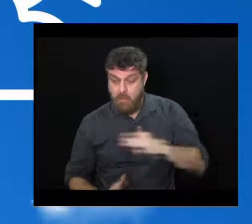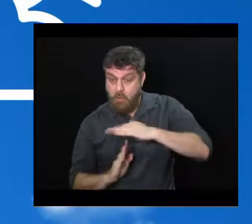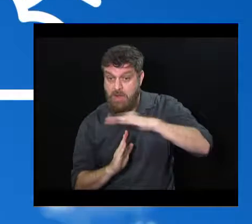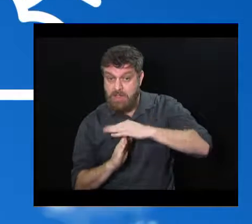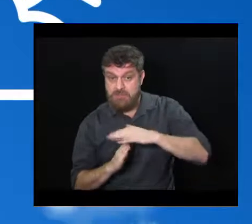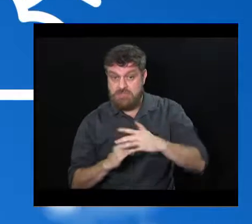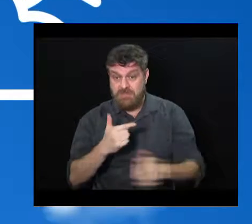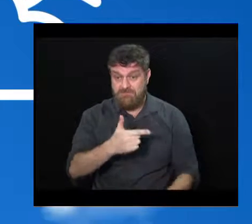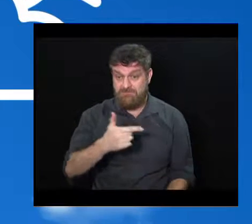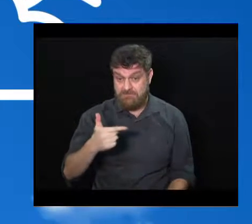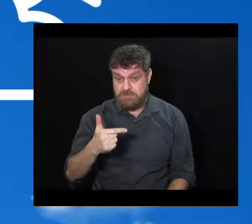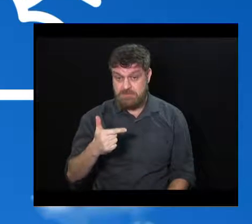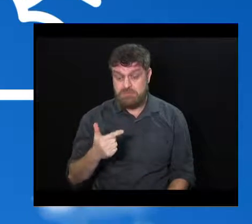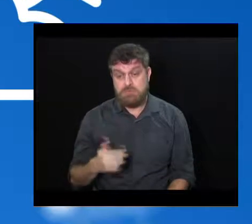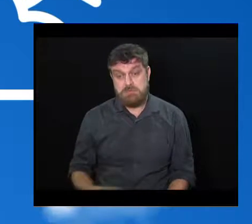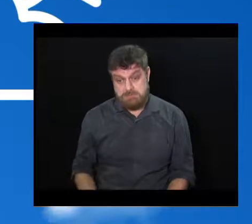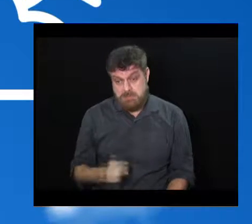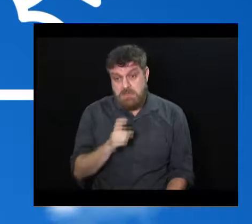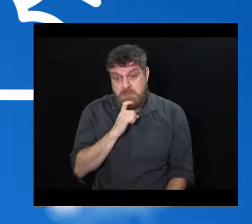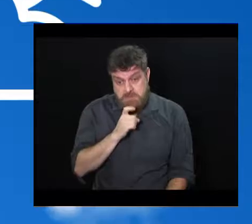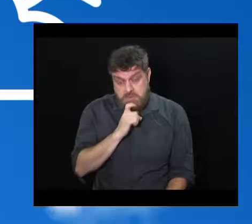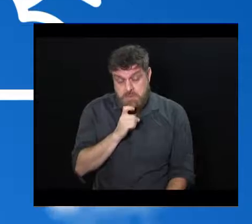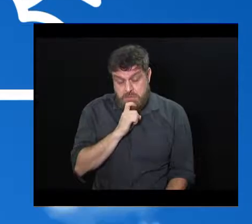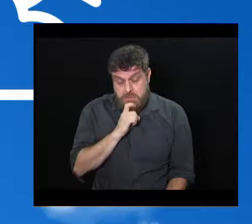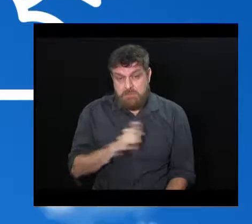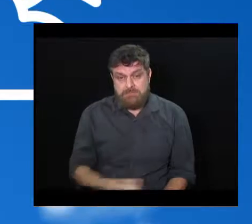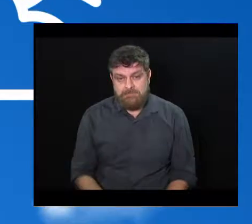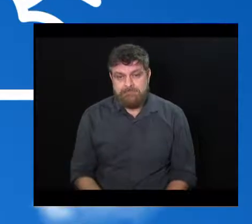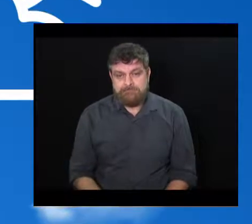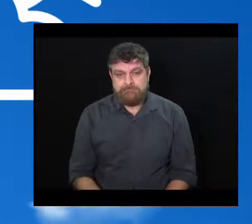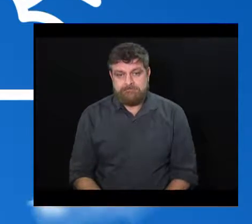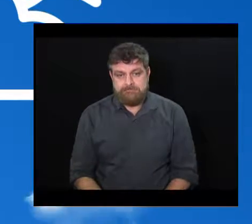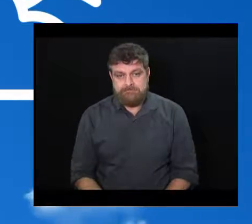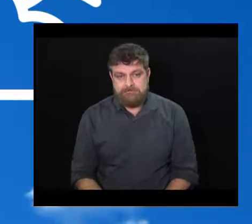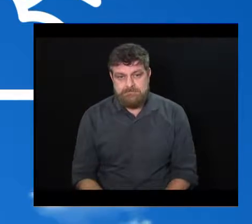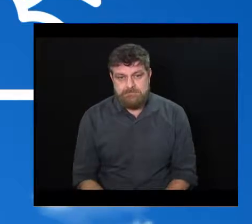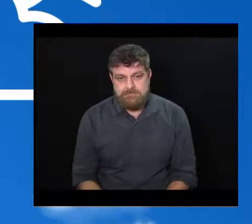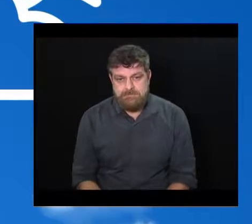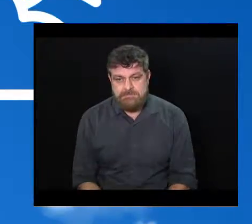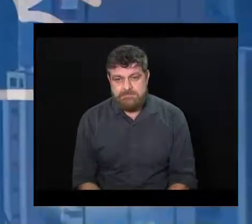a máxima não passa dos 22 graus.